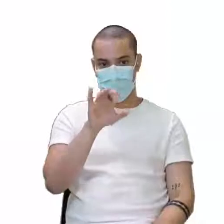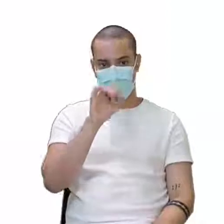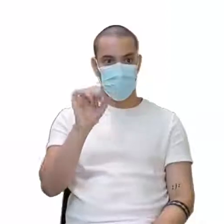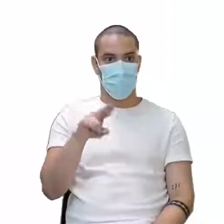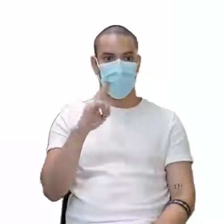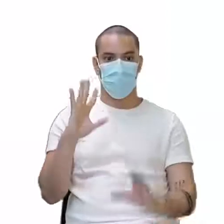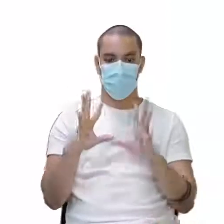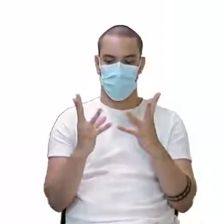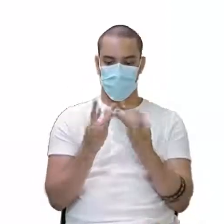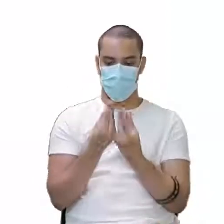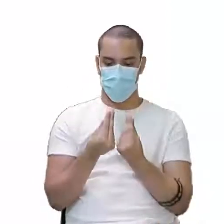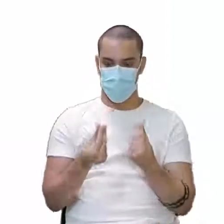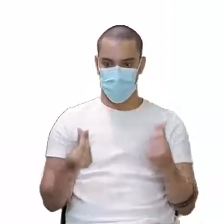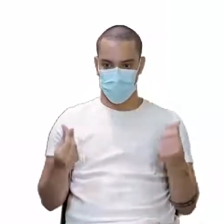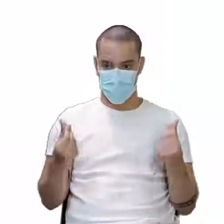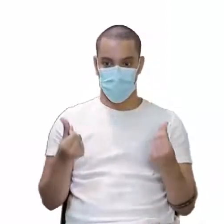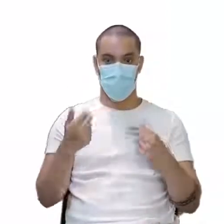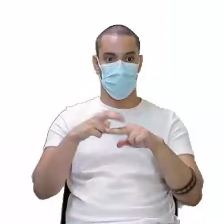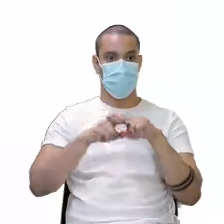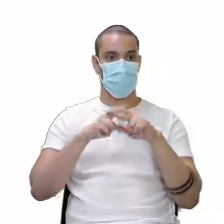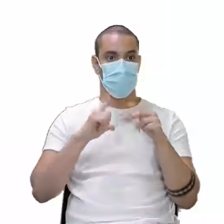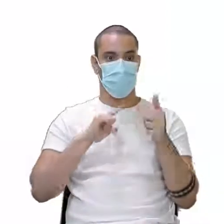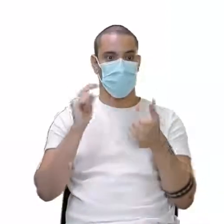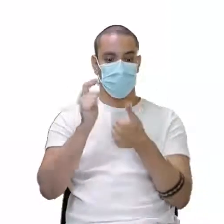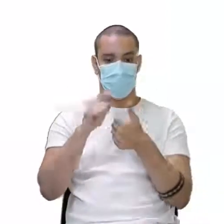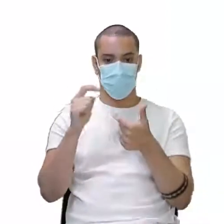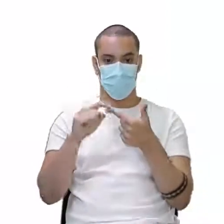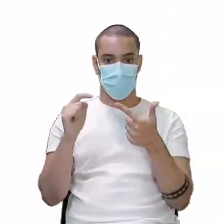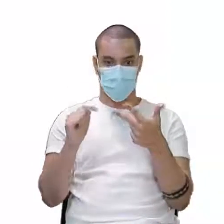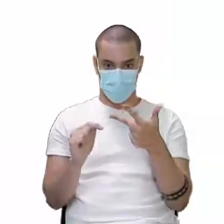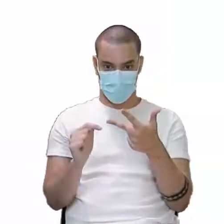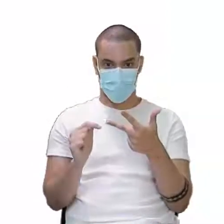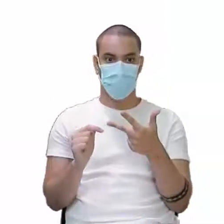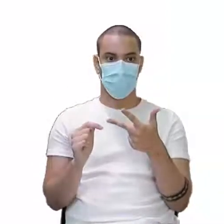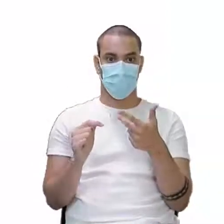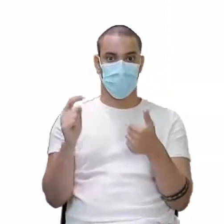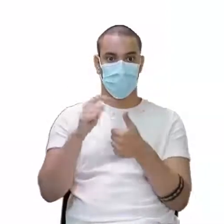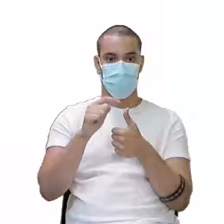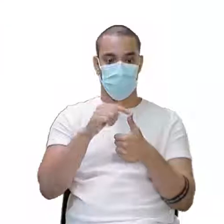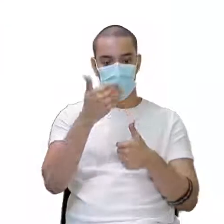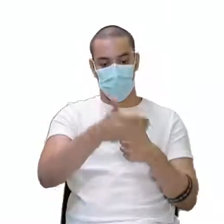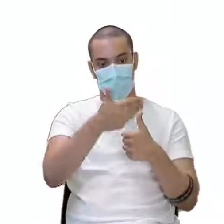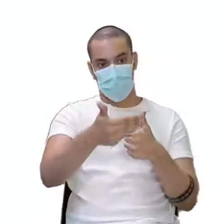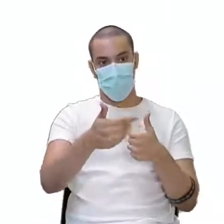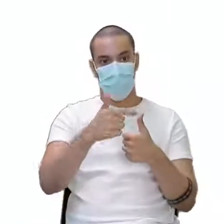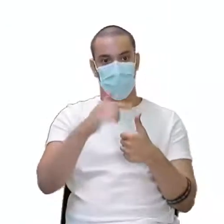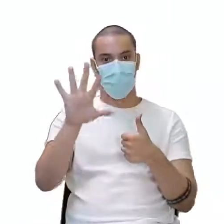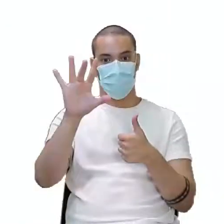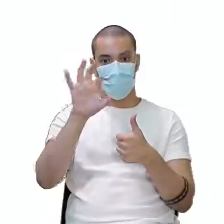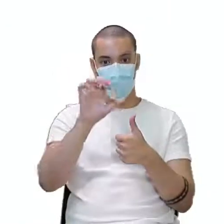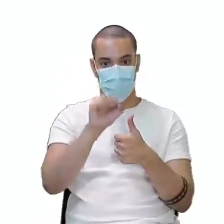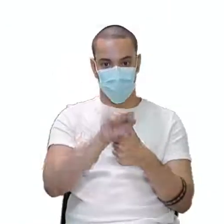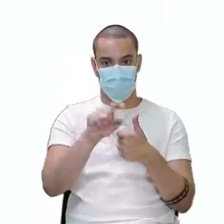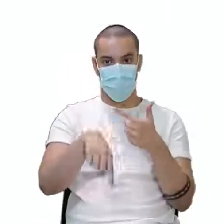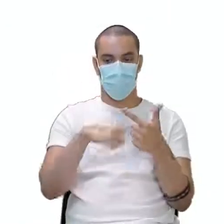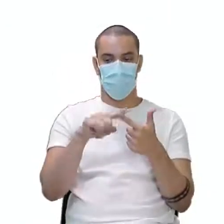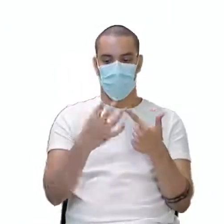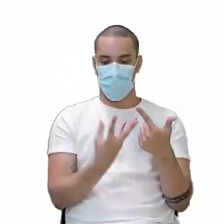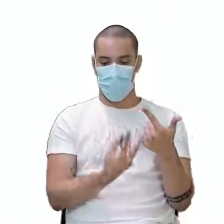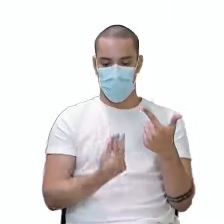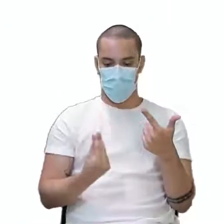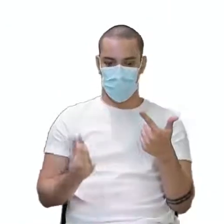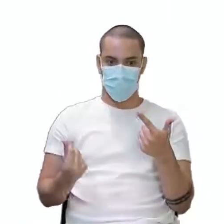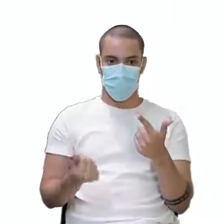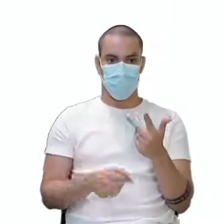sua decomposição. Então, aqui nós temos três fenômenos, né? 3 processos metabólicos: fotossíntese, a